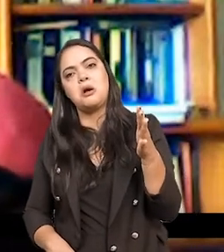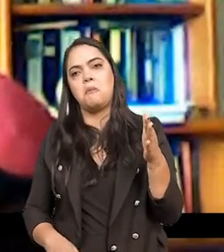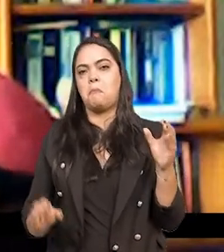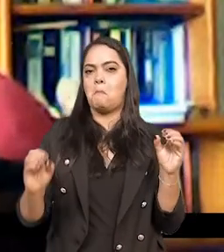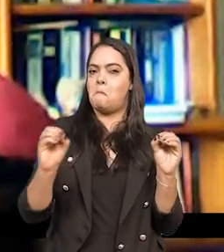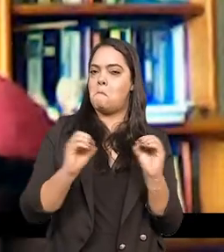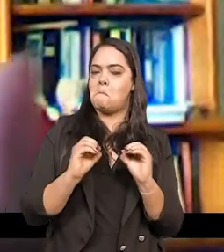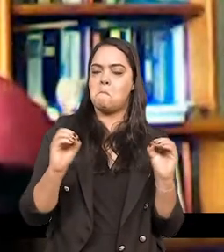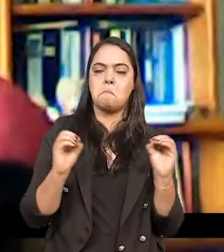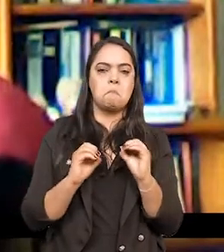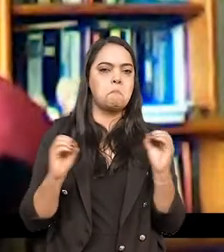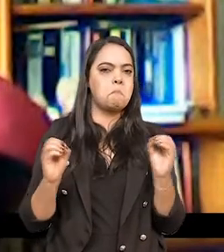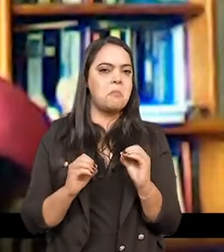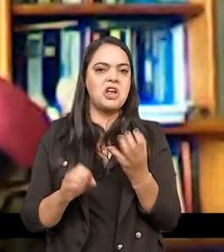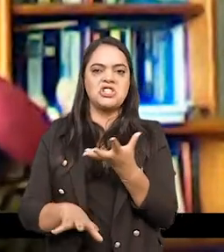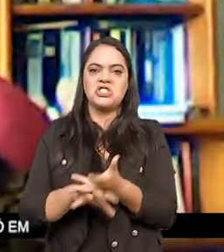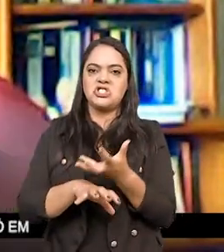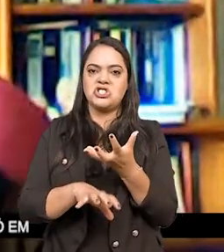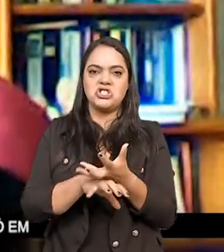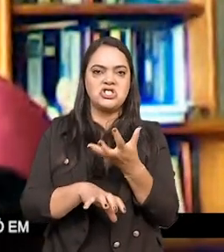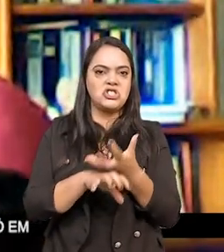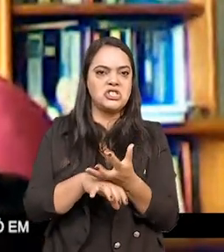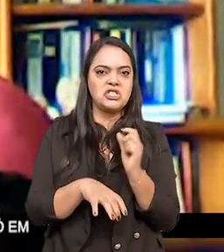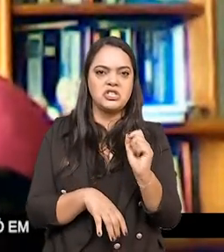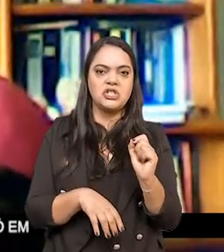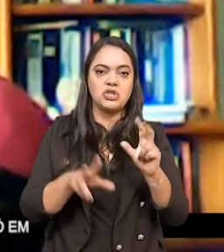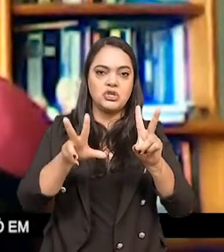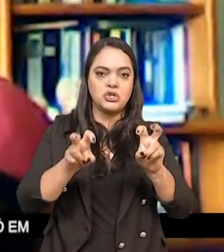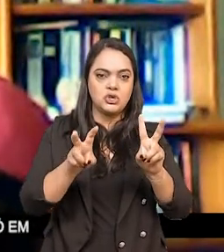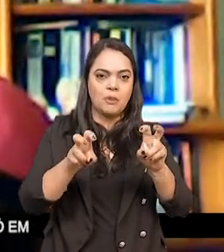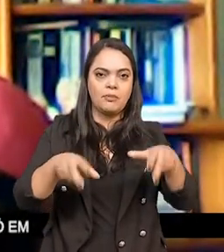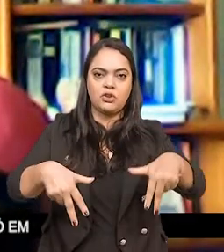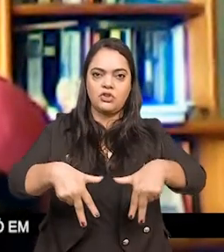Nenhum tinha qualquer disciplina, nem que fosse eletiva, de gênero.